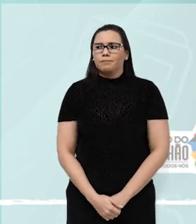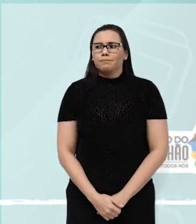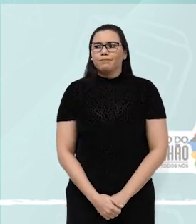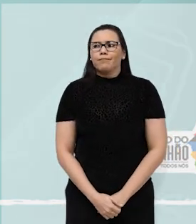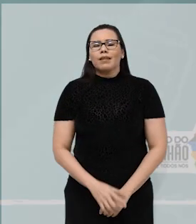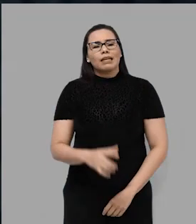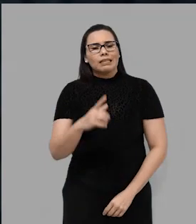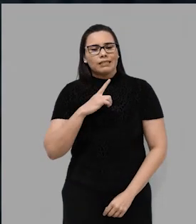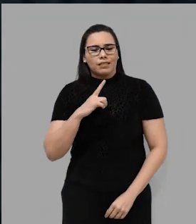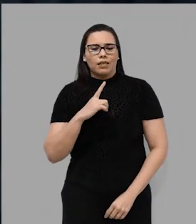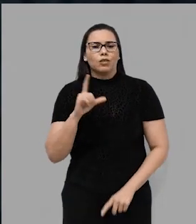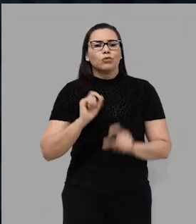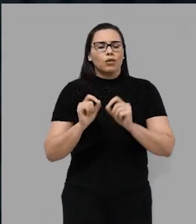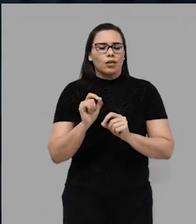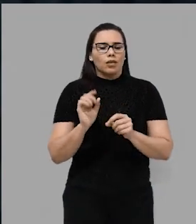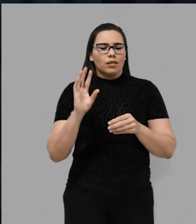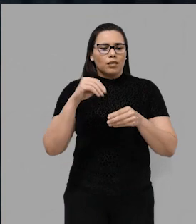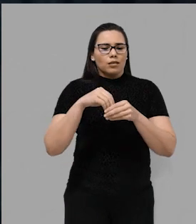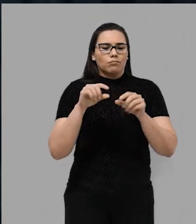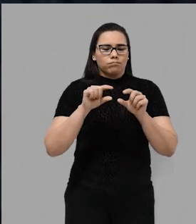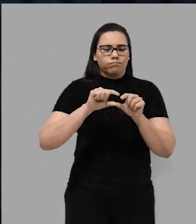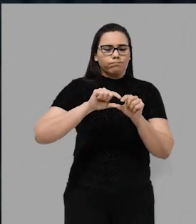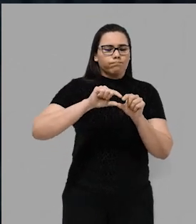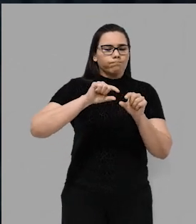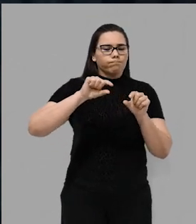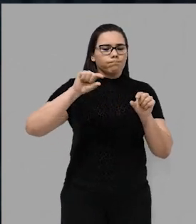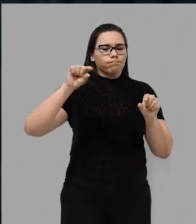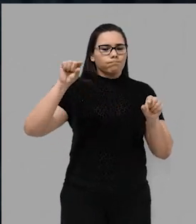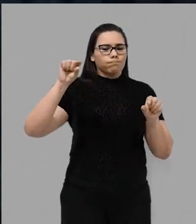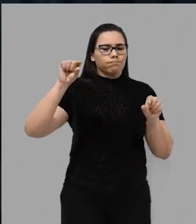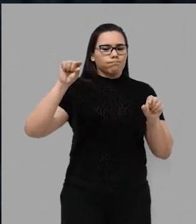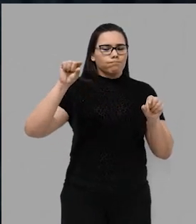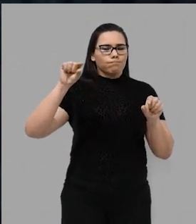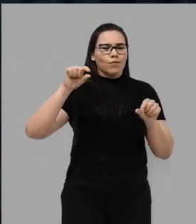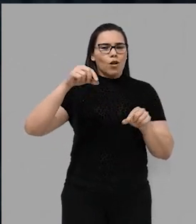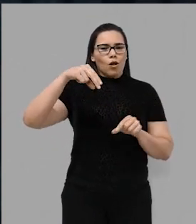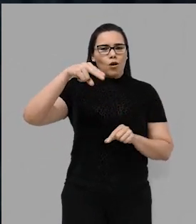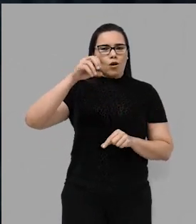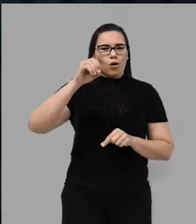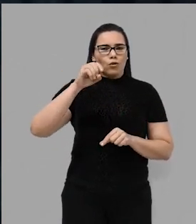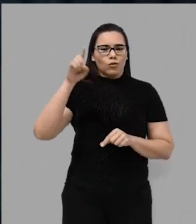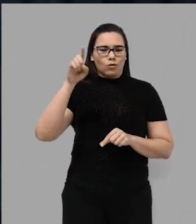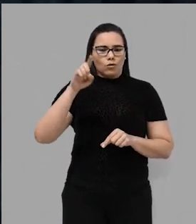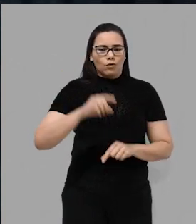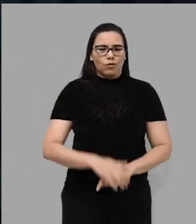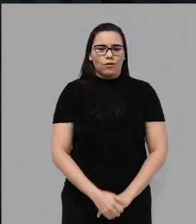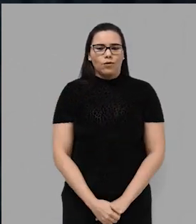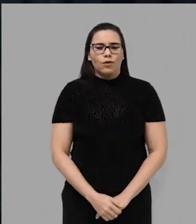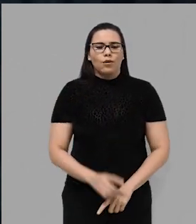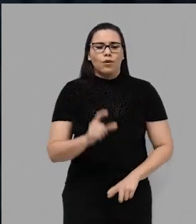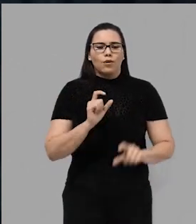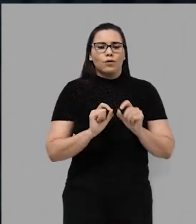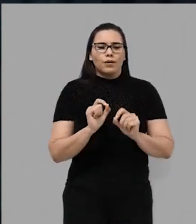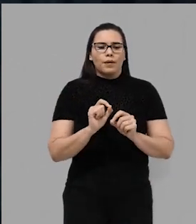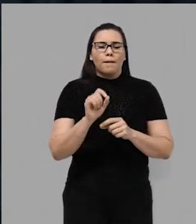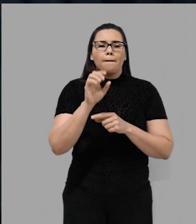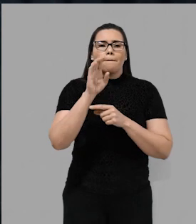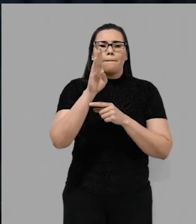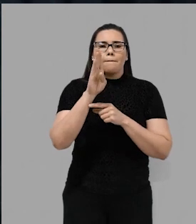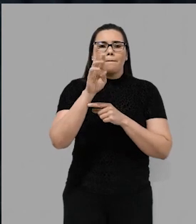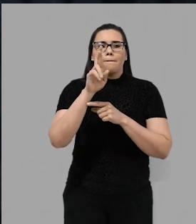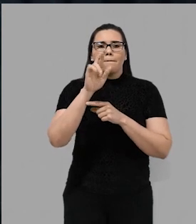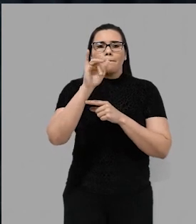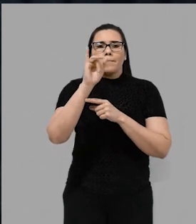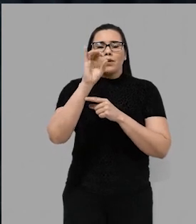presente neste nó, e este nó é o ancestral comum dessa planta aqui, que a gente chama de briófita, dessa outra, que a